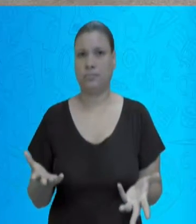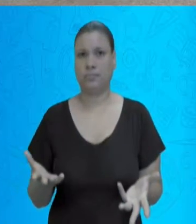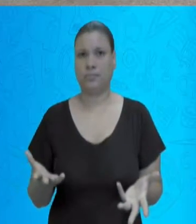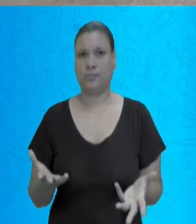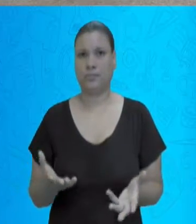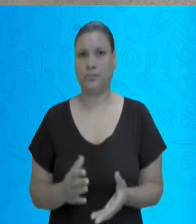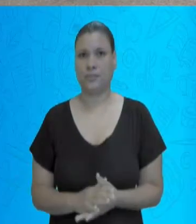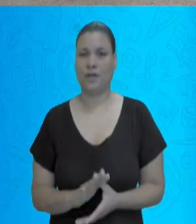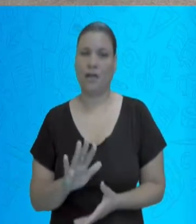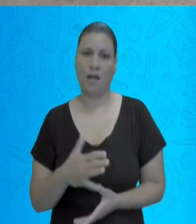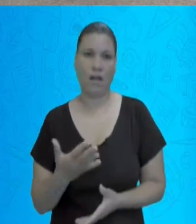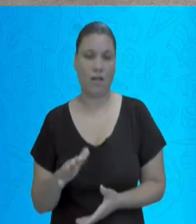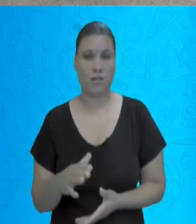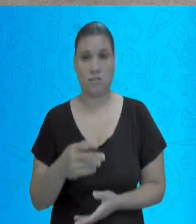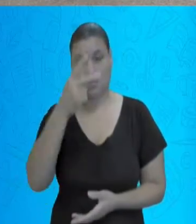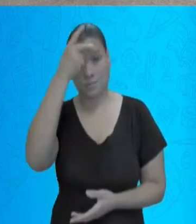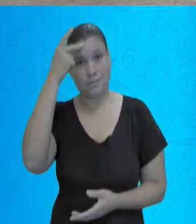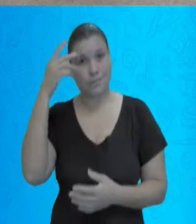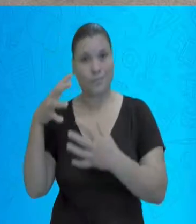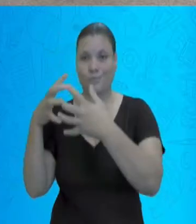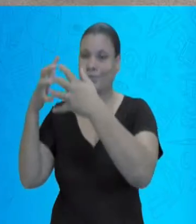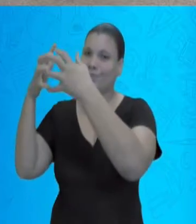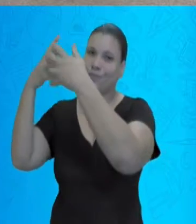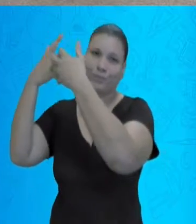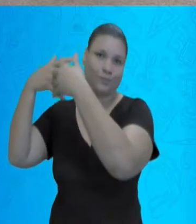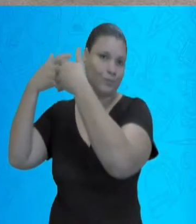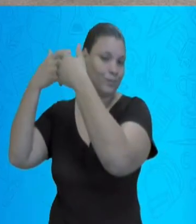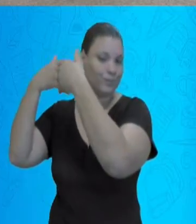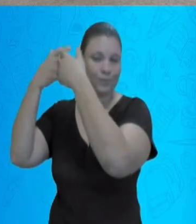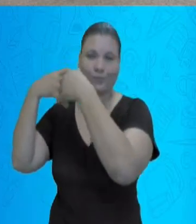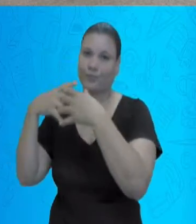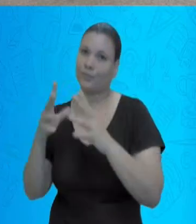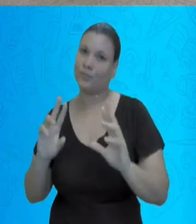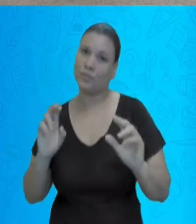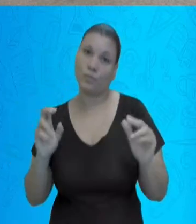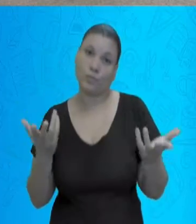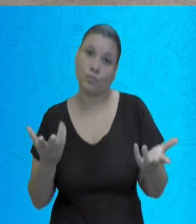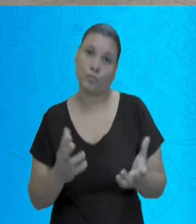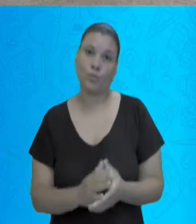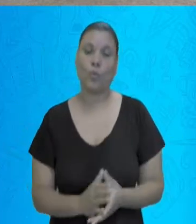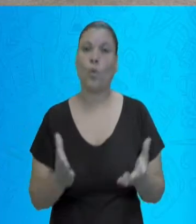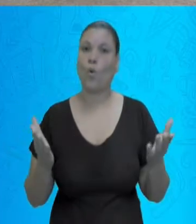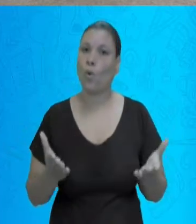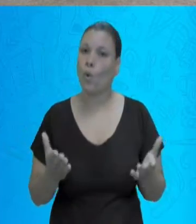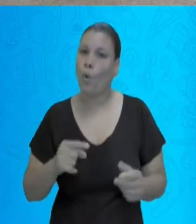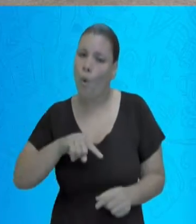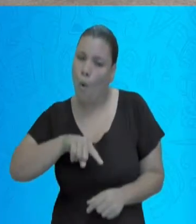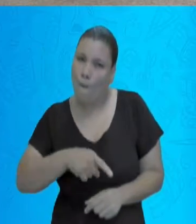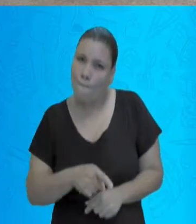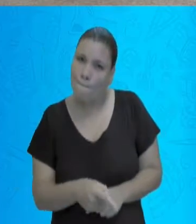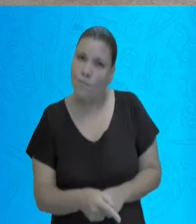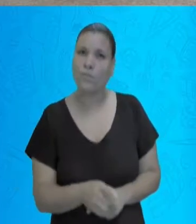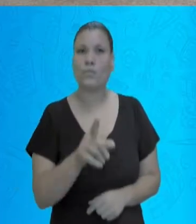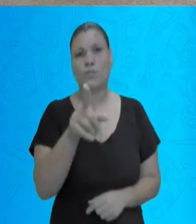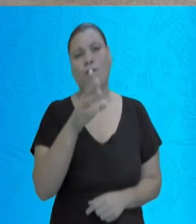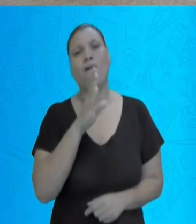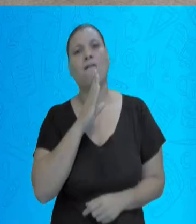museu e para que serve um museu hoje, né? Isso é importante a gente saber, isso é importante a